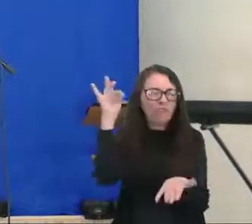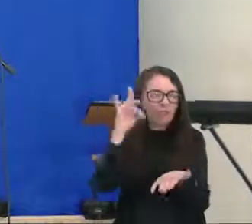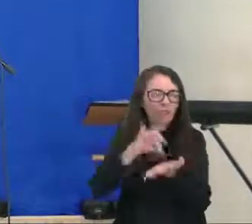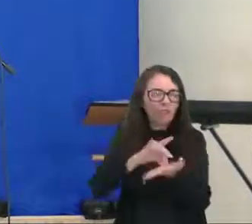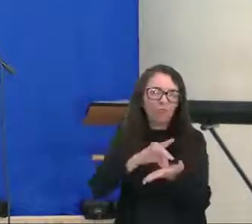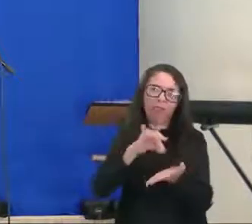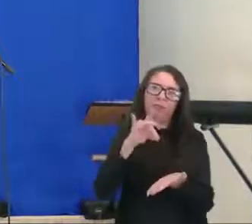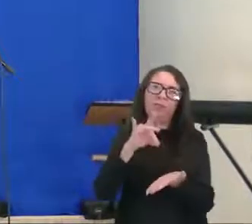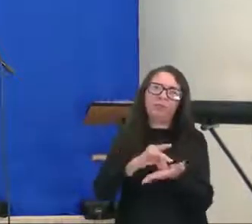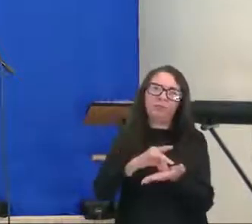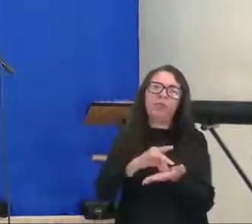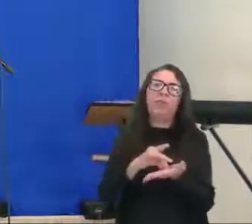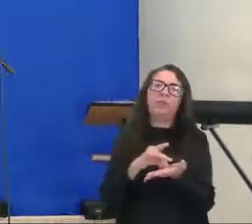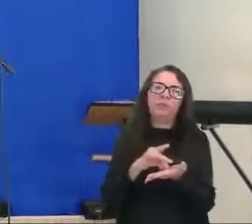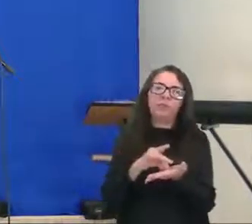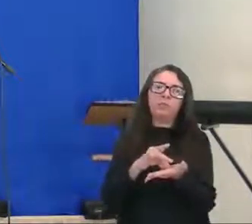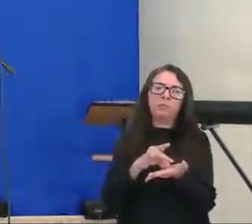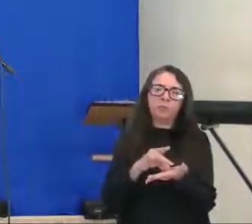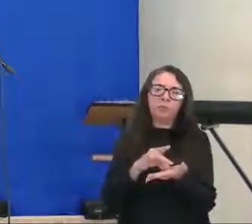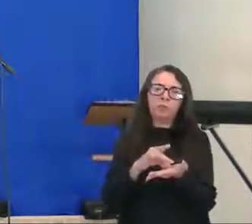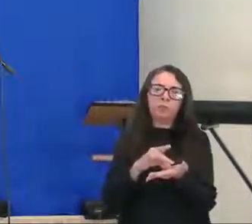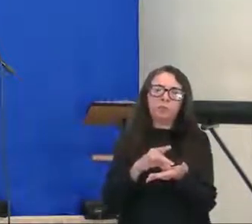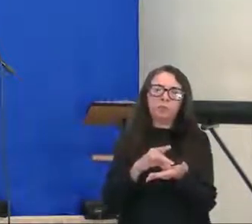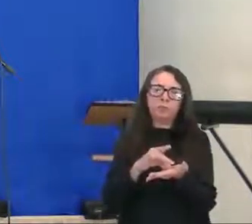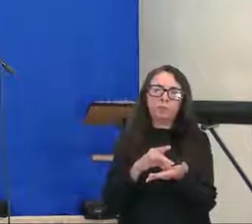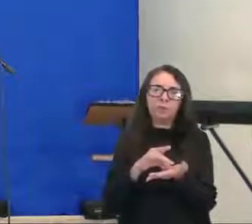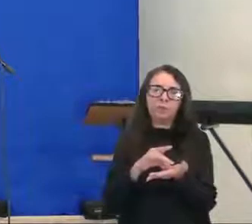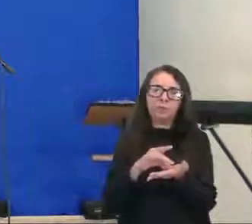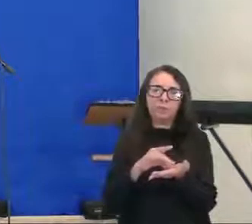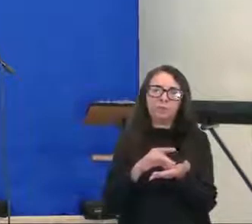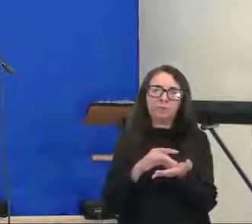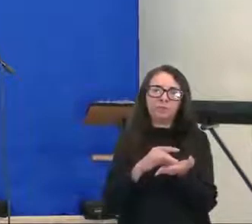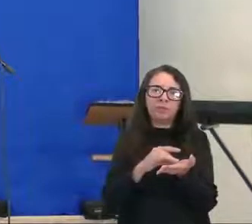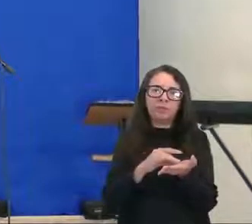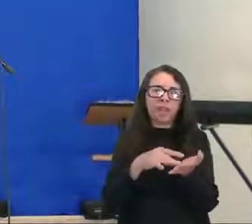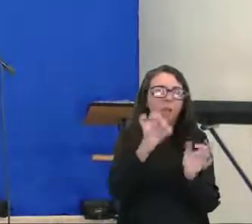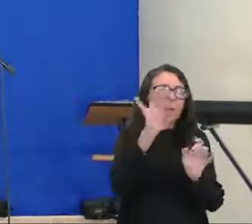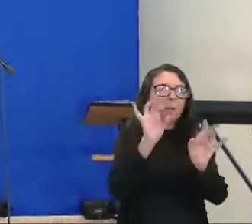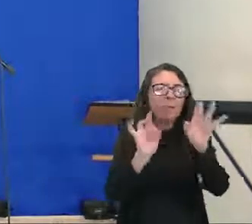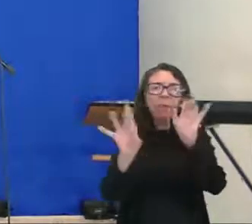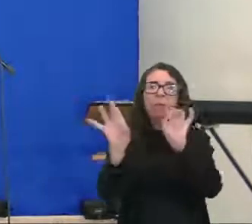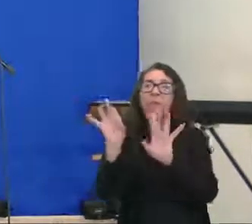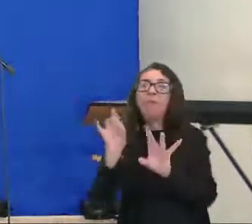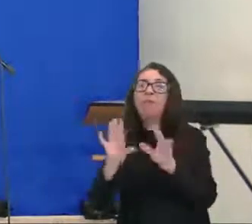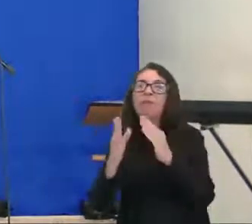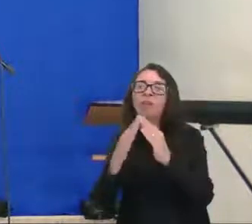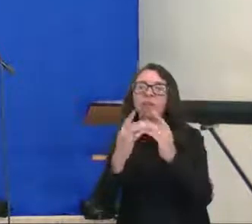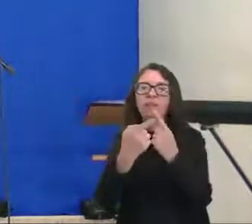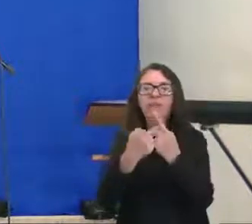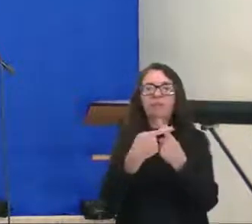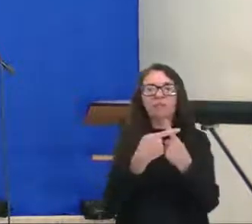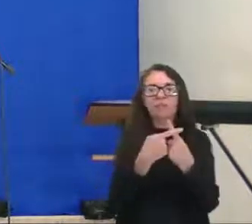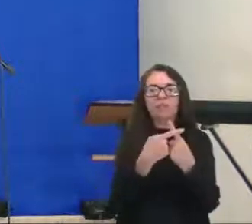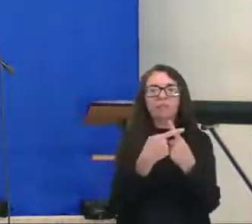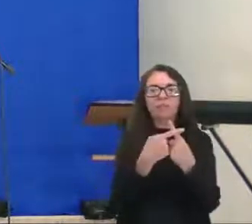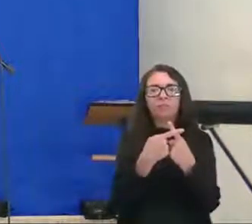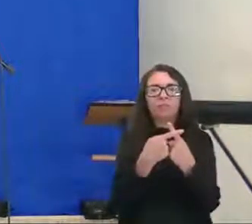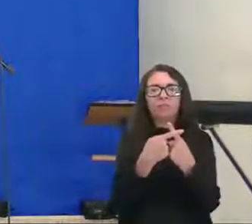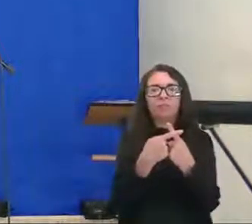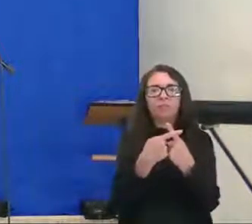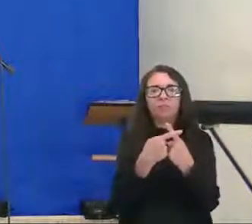Ou cada um está carregando o seu fardo, sem compartilhar as necessidades,